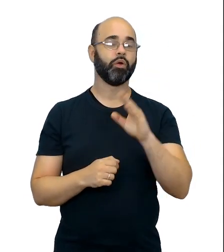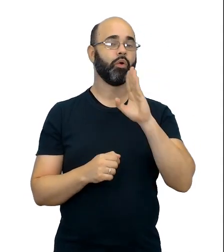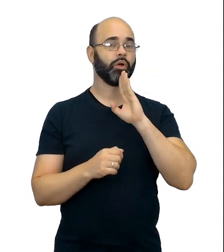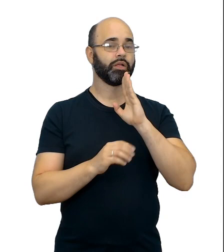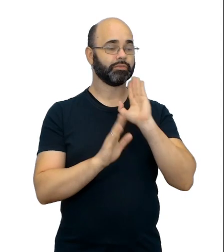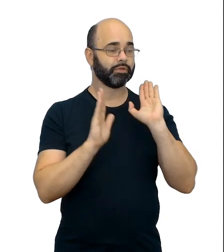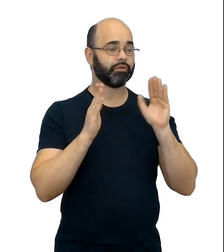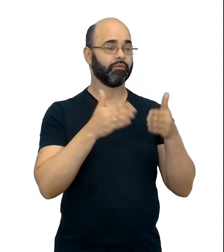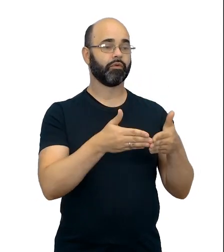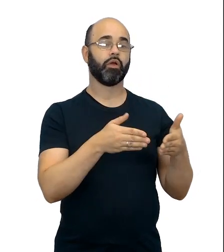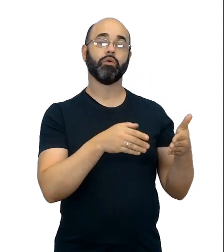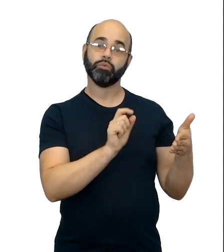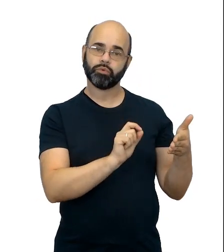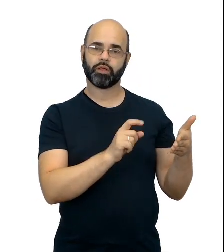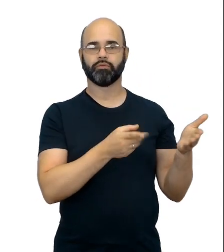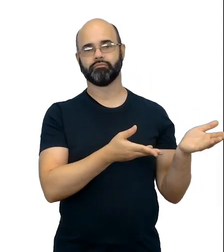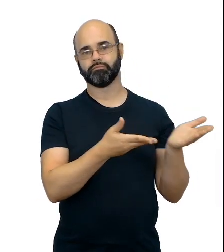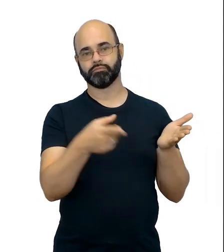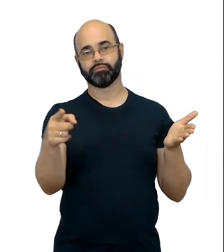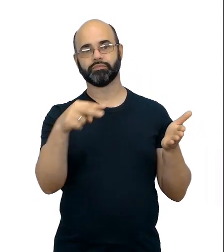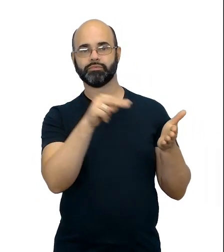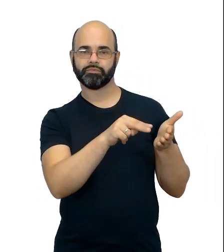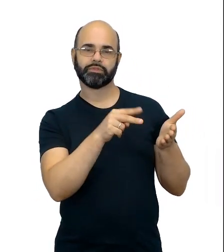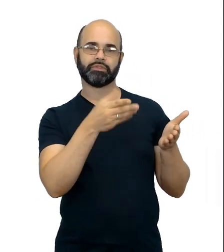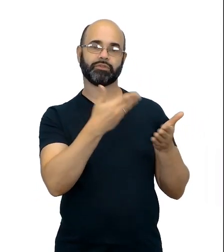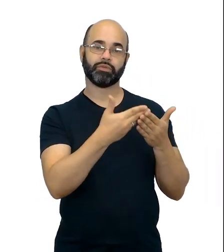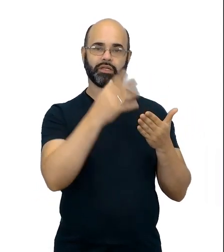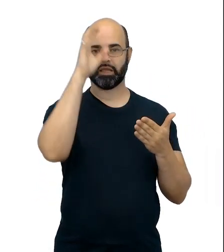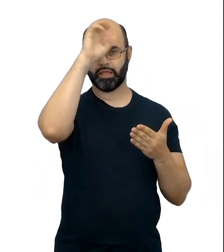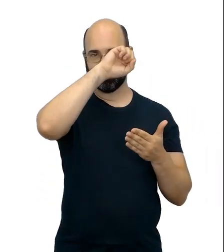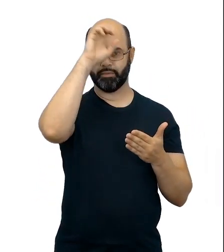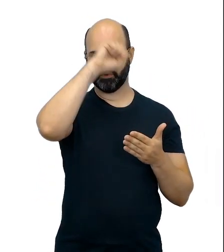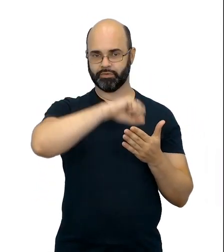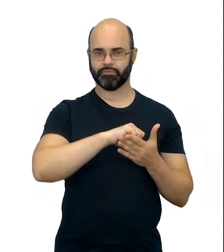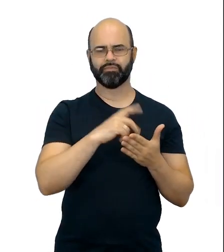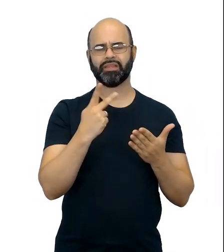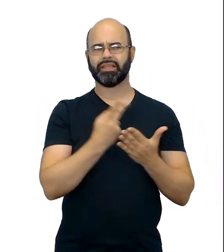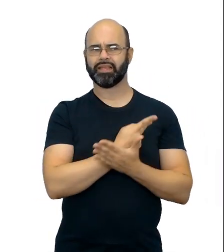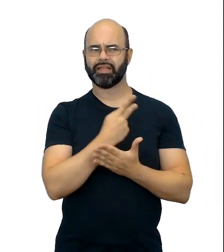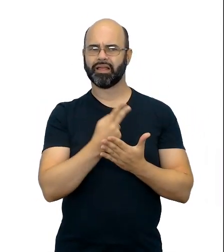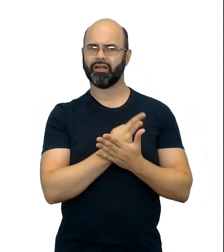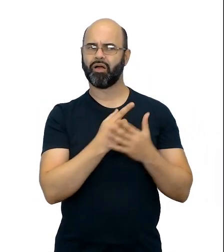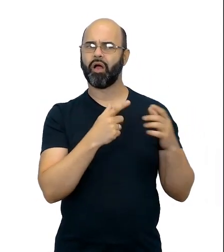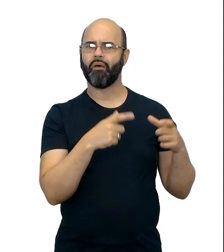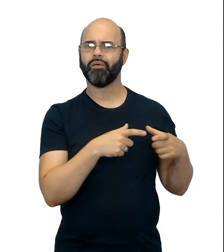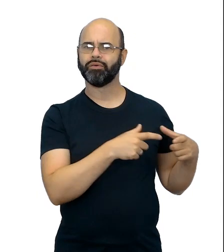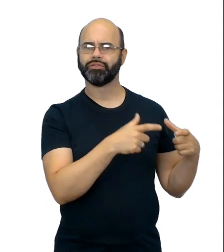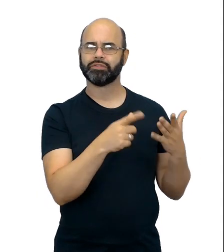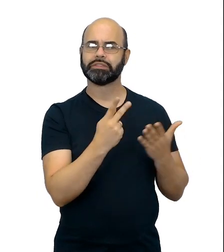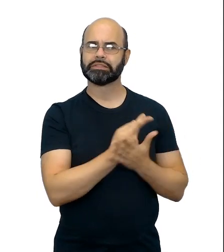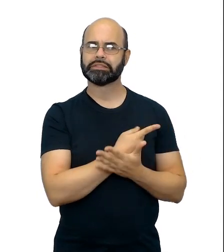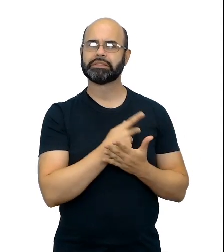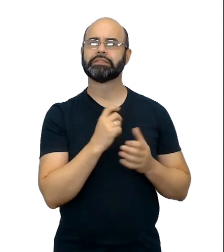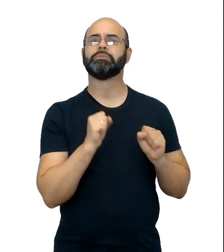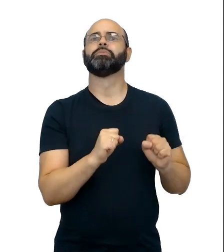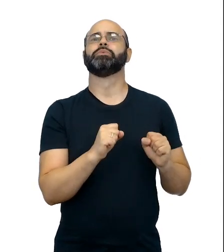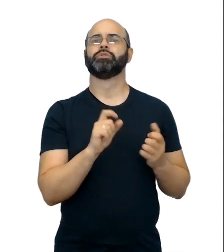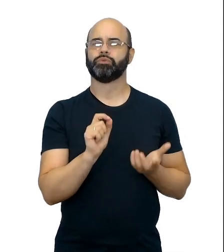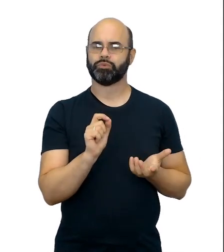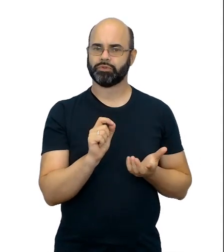conhecimento que ali estão, quais eram os possíveis erros, né? Como eu coloquei ali, ó, reveja